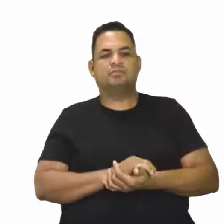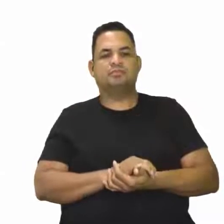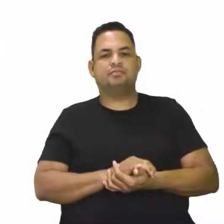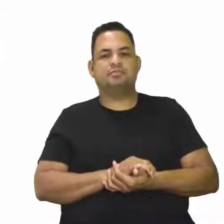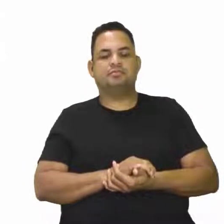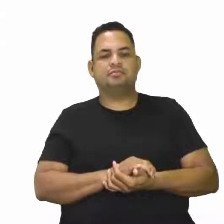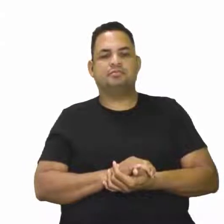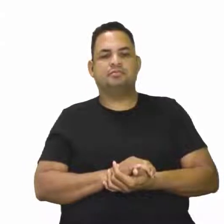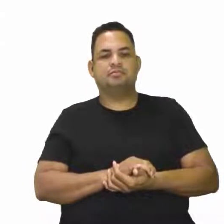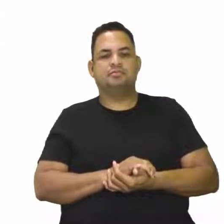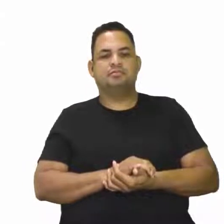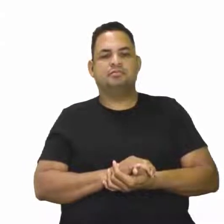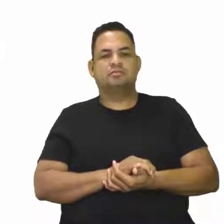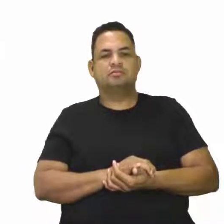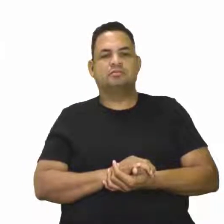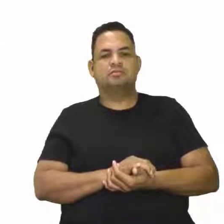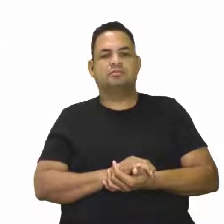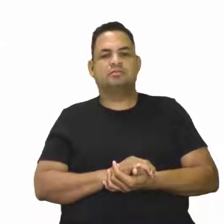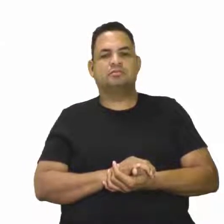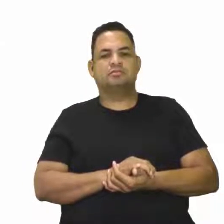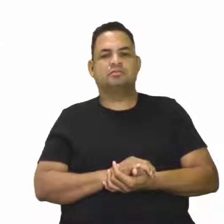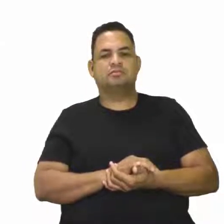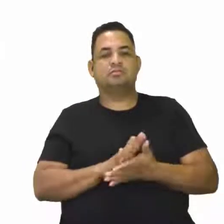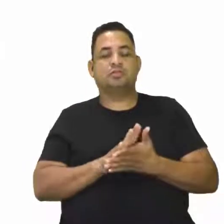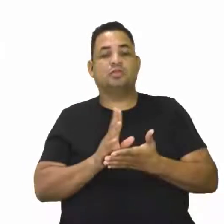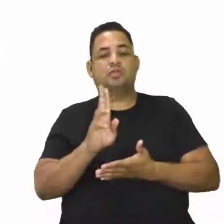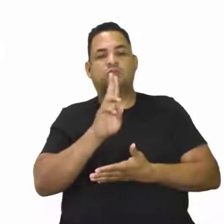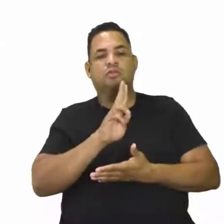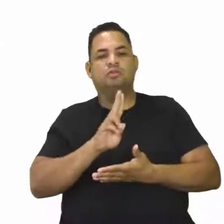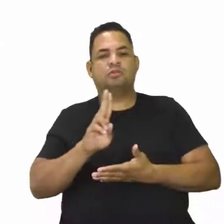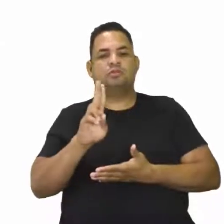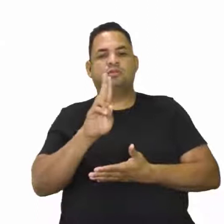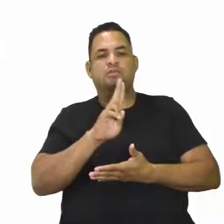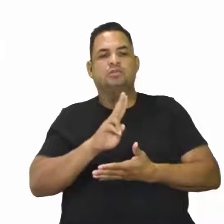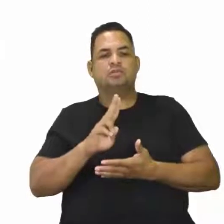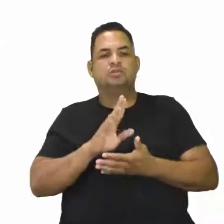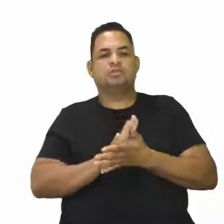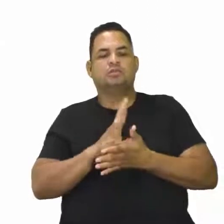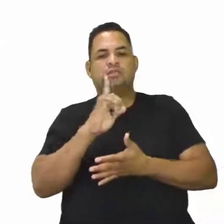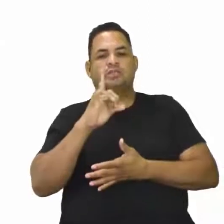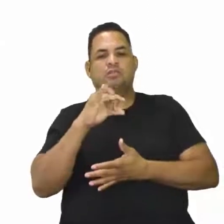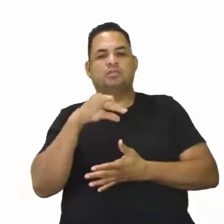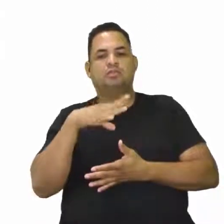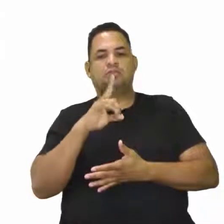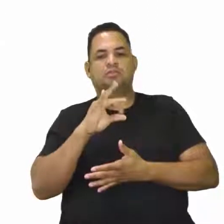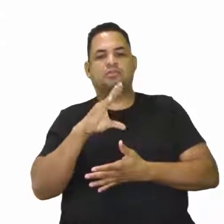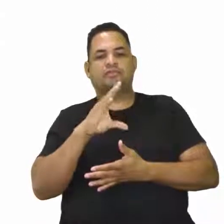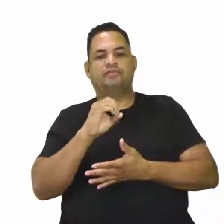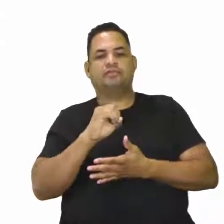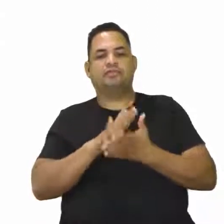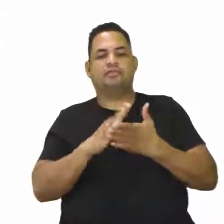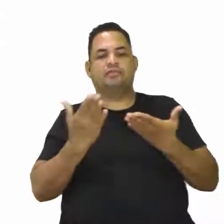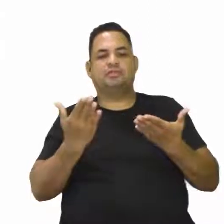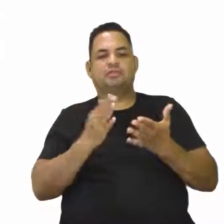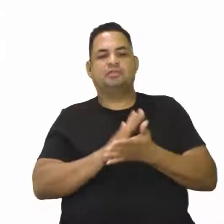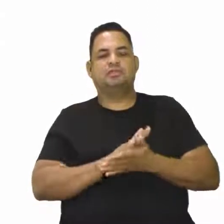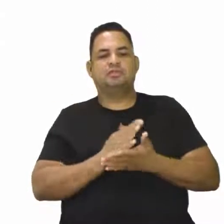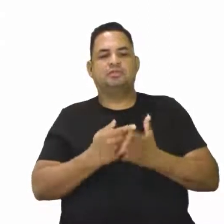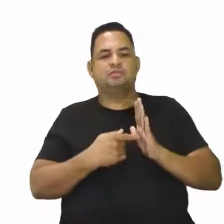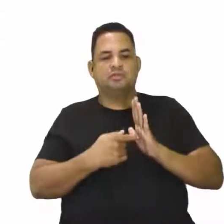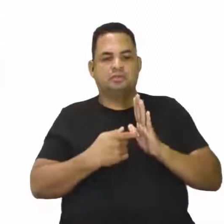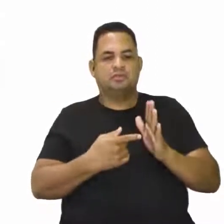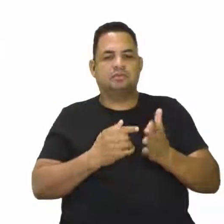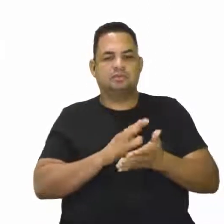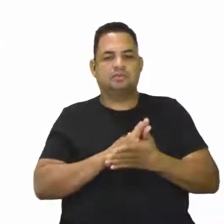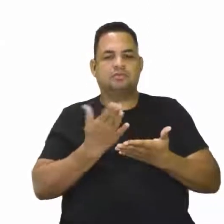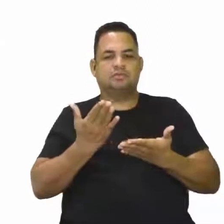vai utilizar uma linguagem conotativa, e sim uma linguagem denotativa. E além de